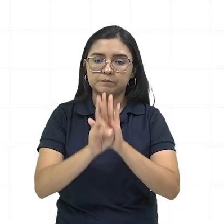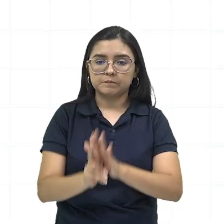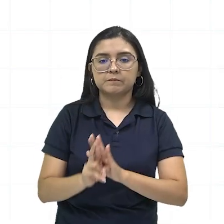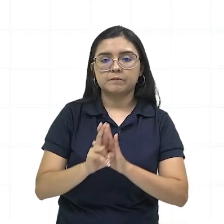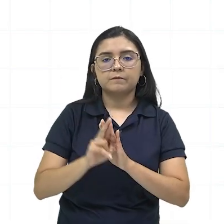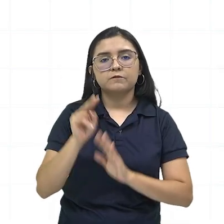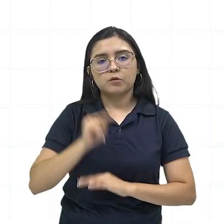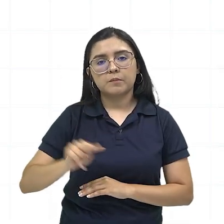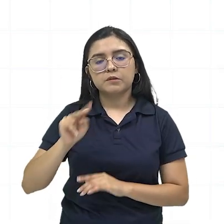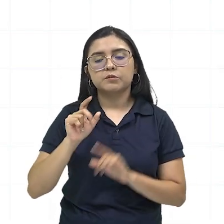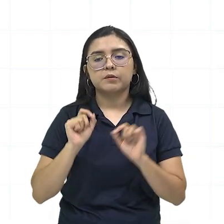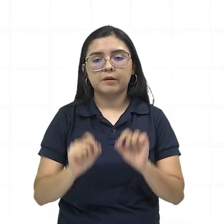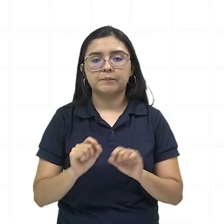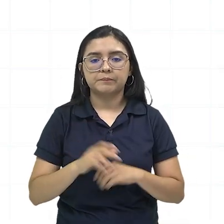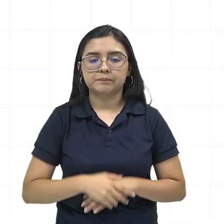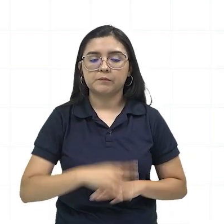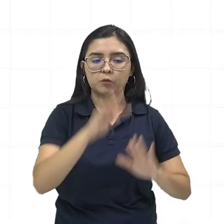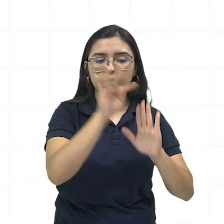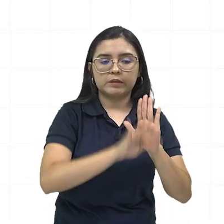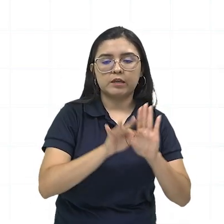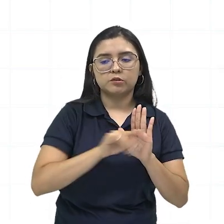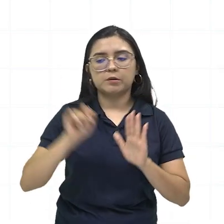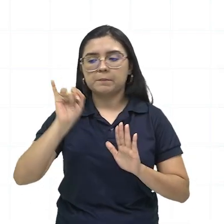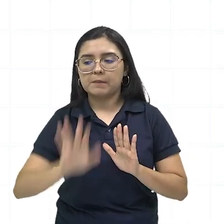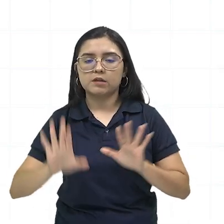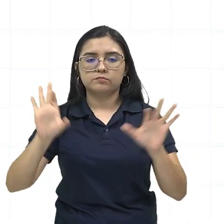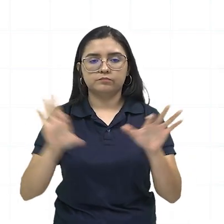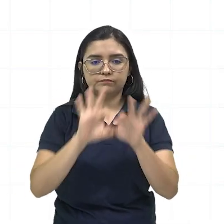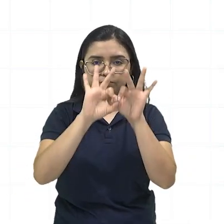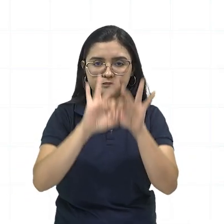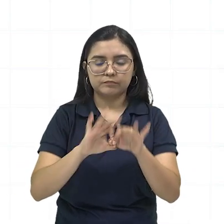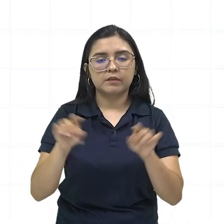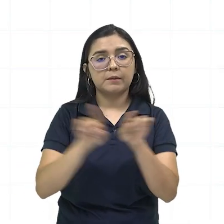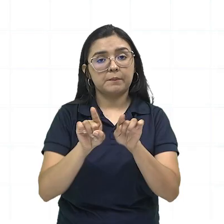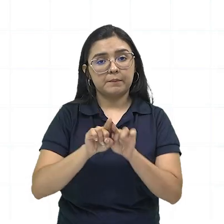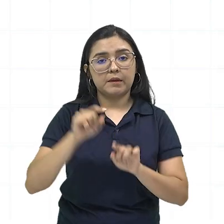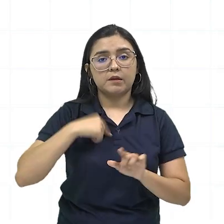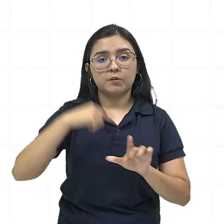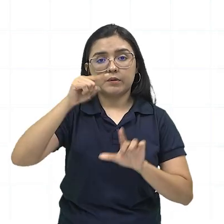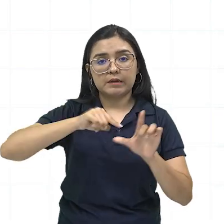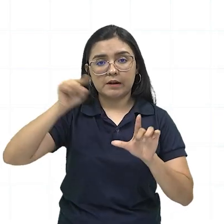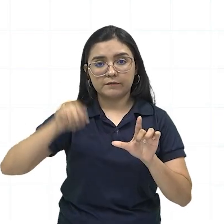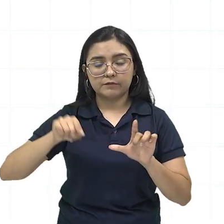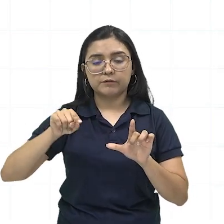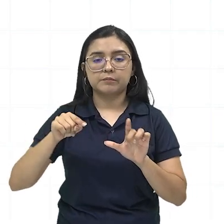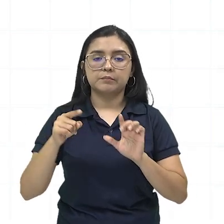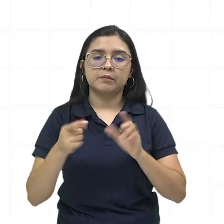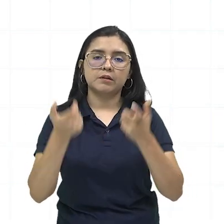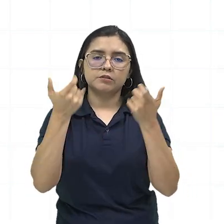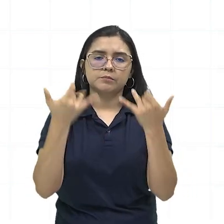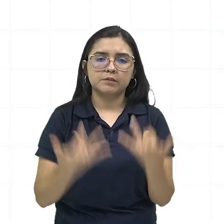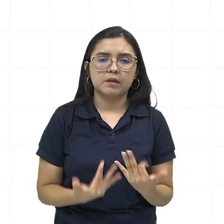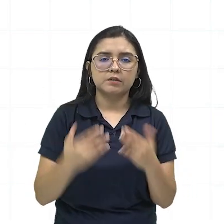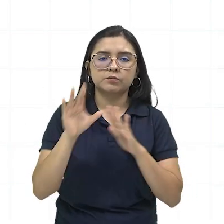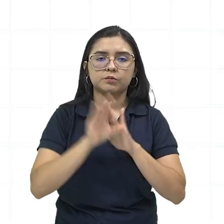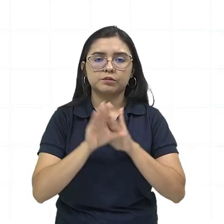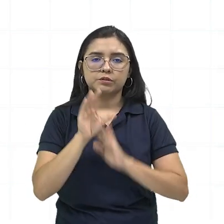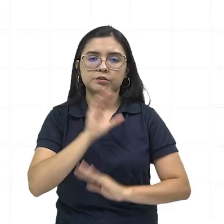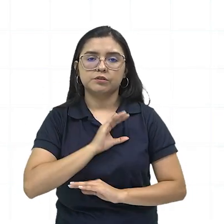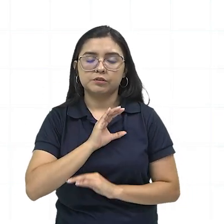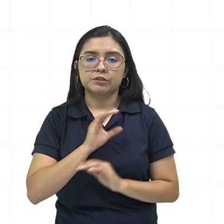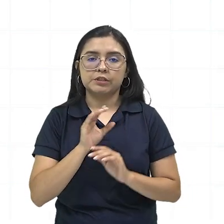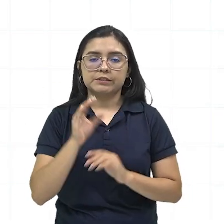visualmente, combinando com o texto, as imagens e os gráficos para explicar esses conceitos científicos de